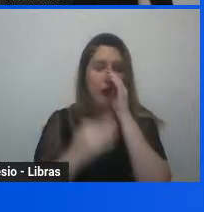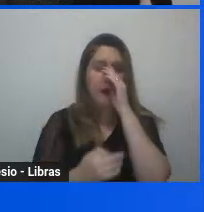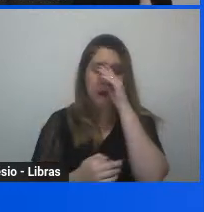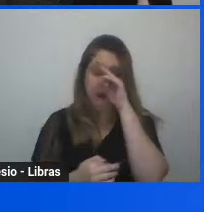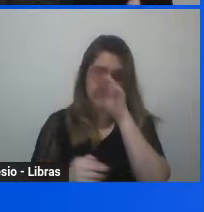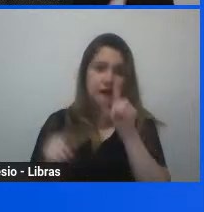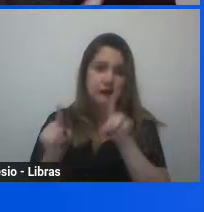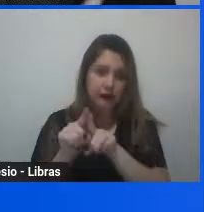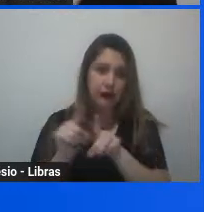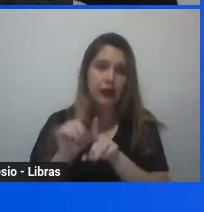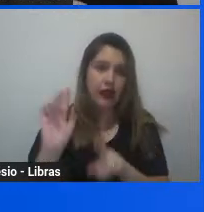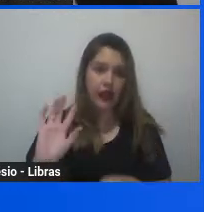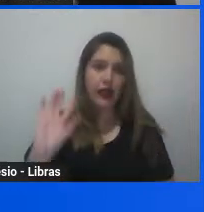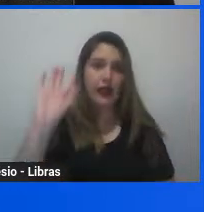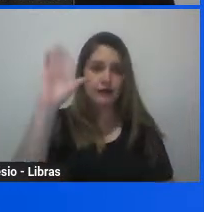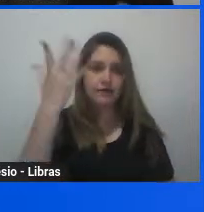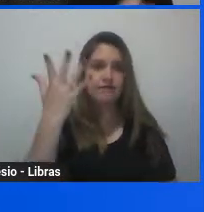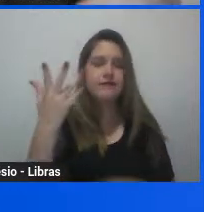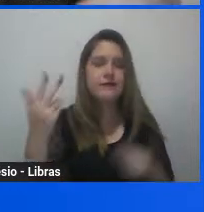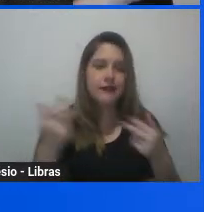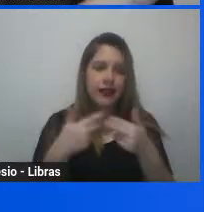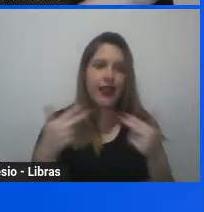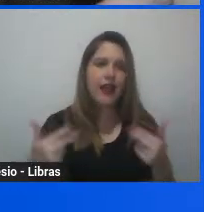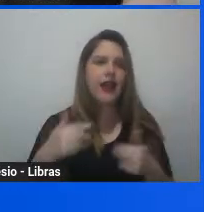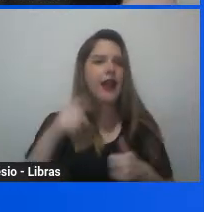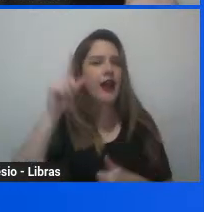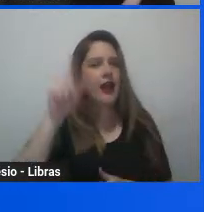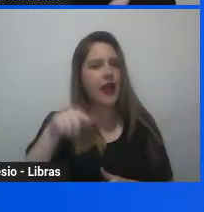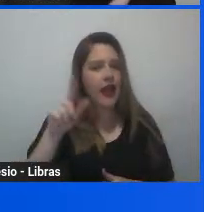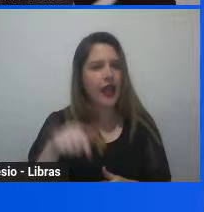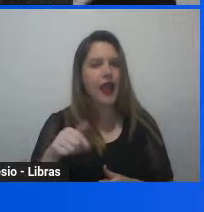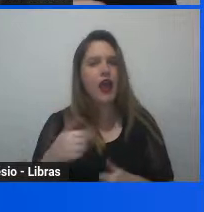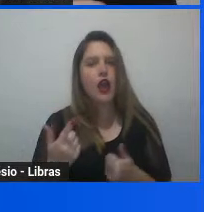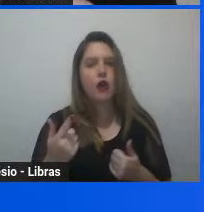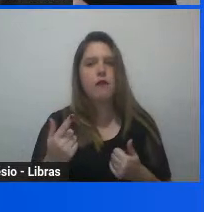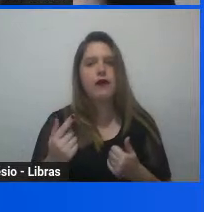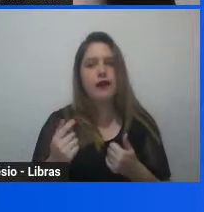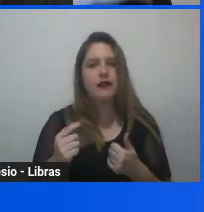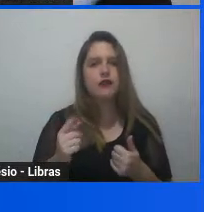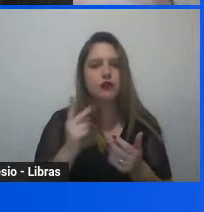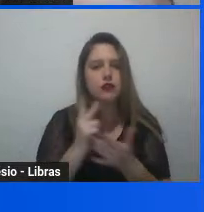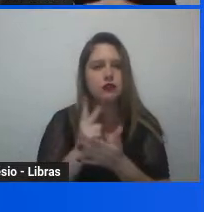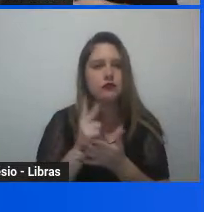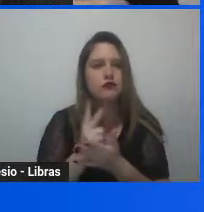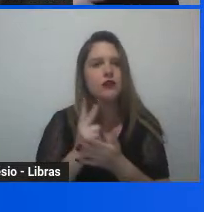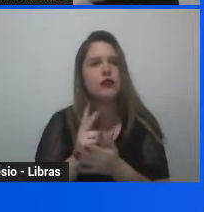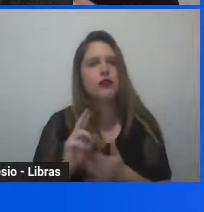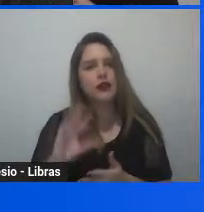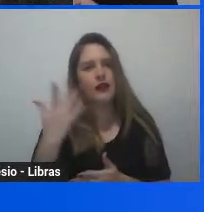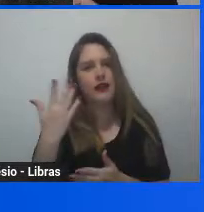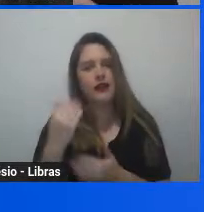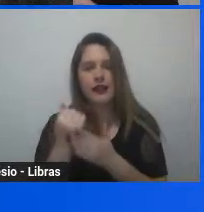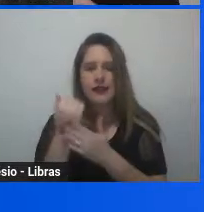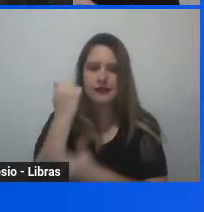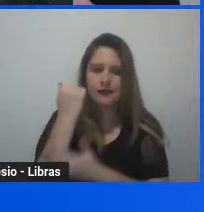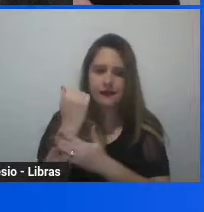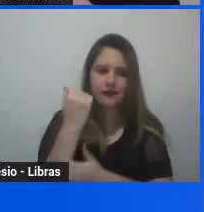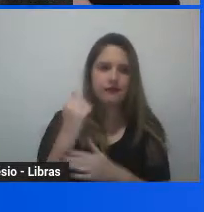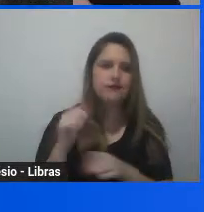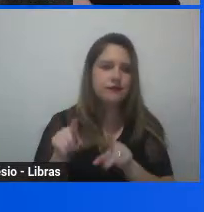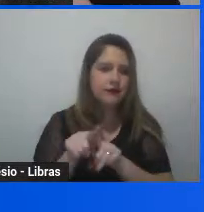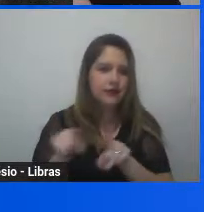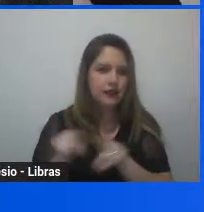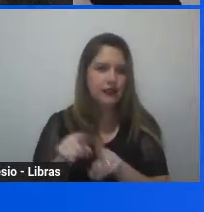causa da inervação, que é uma continuidade, né, distal para proximal. Então, ele